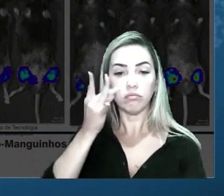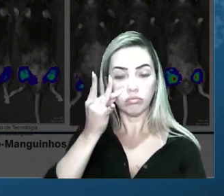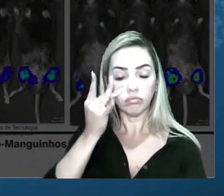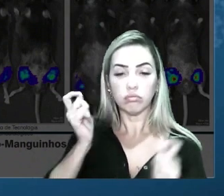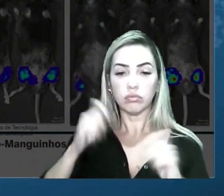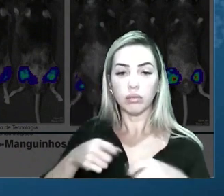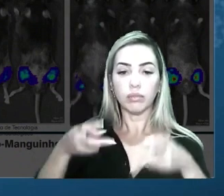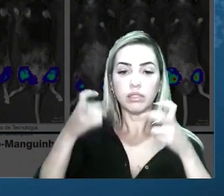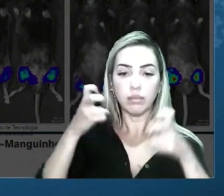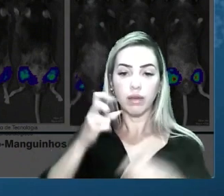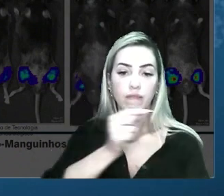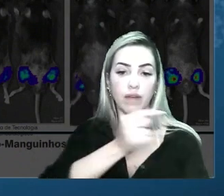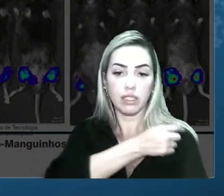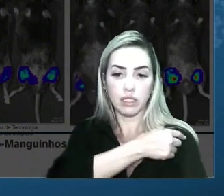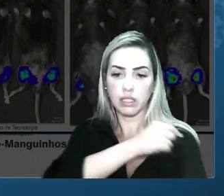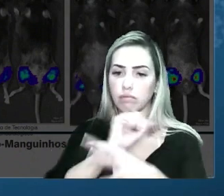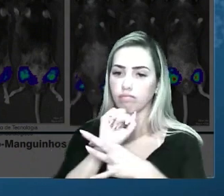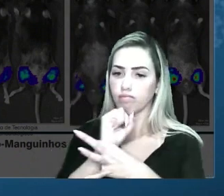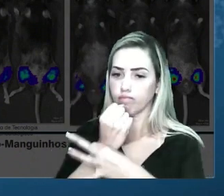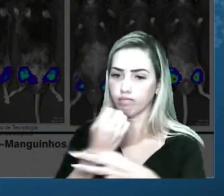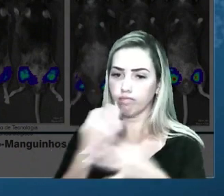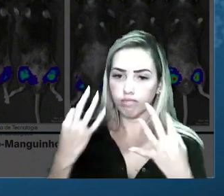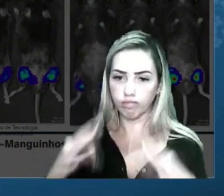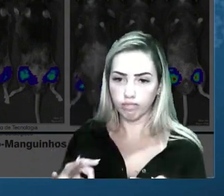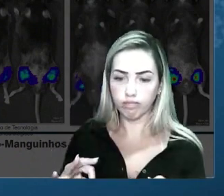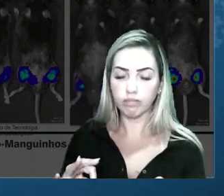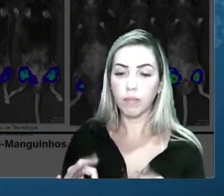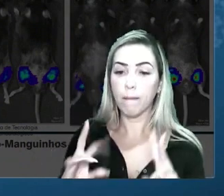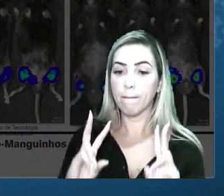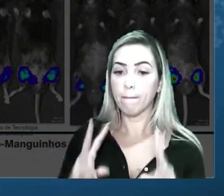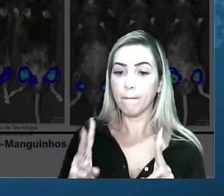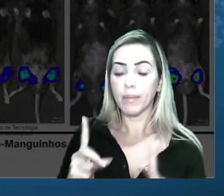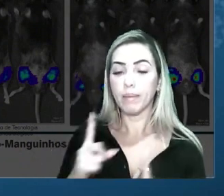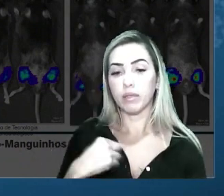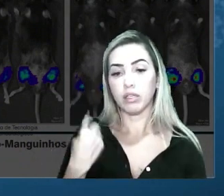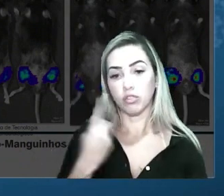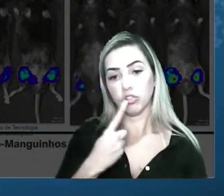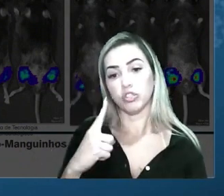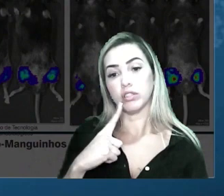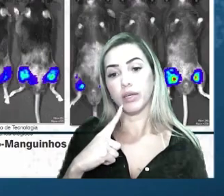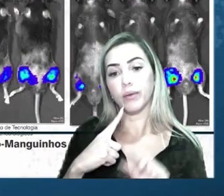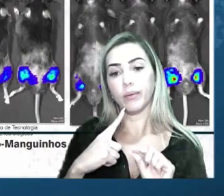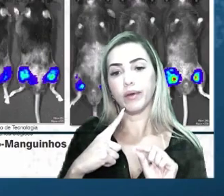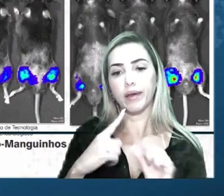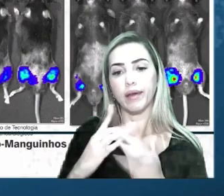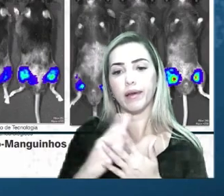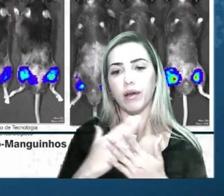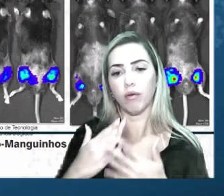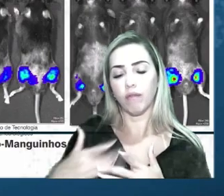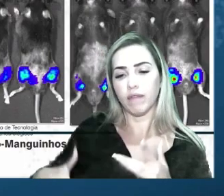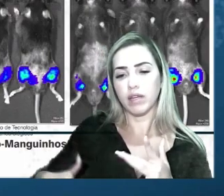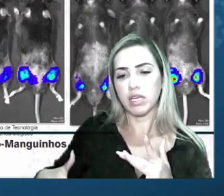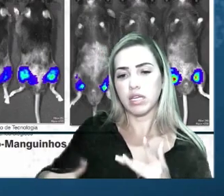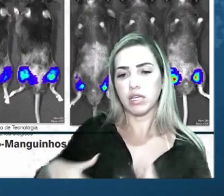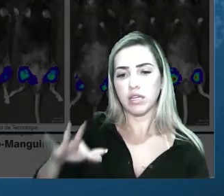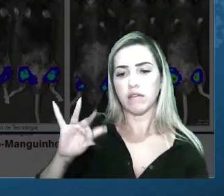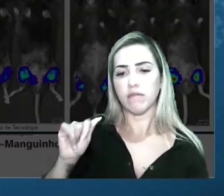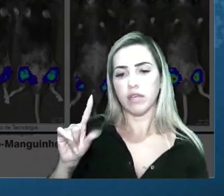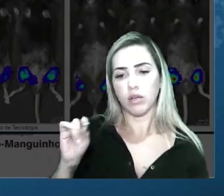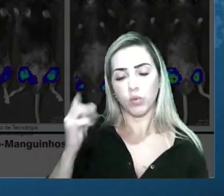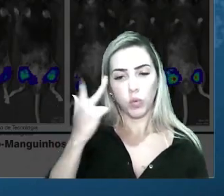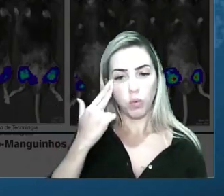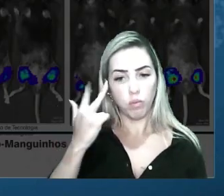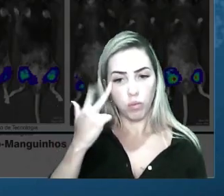vacina bastante segura, apesar de nós termos aqui um pouco de sinal no fígado, que é comum depois